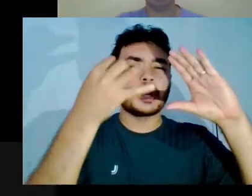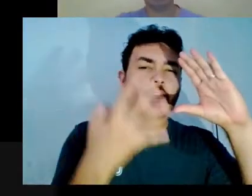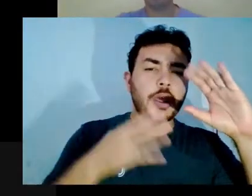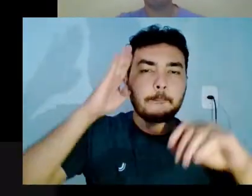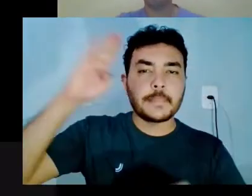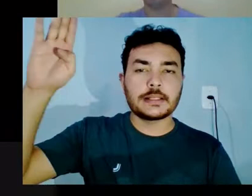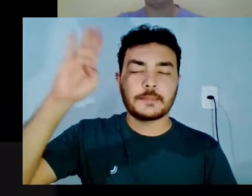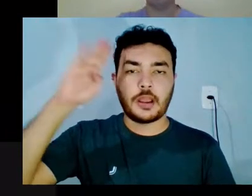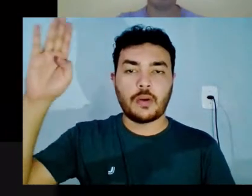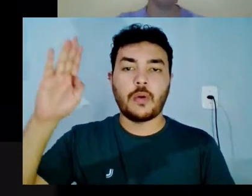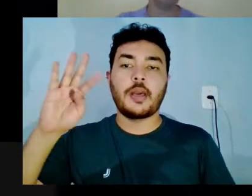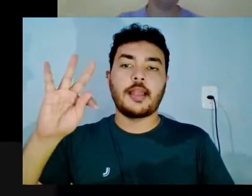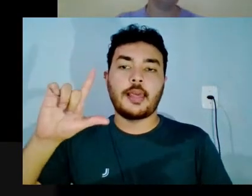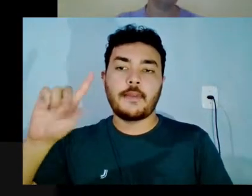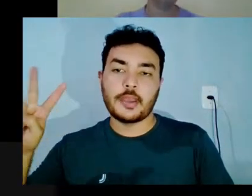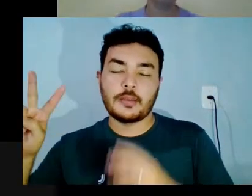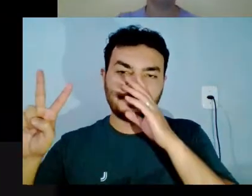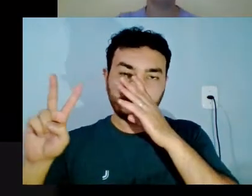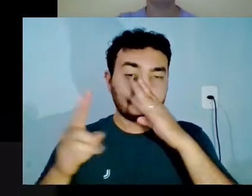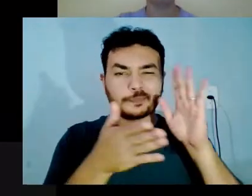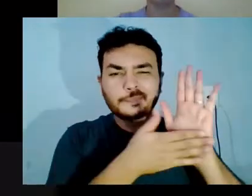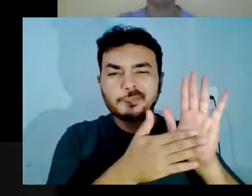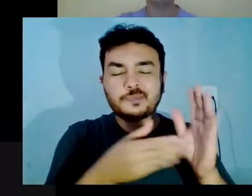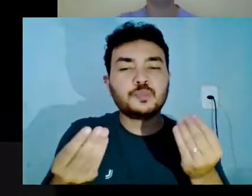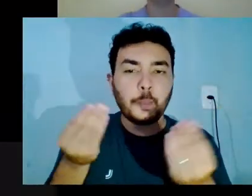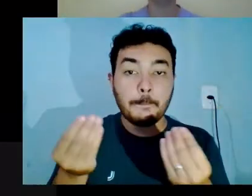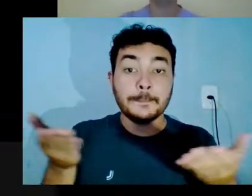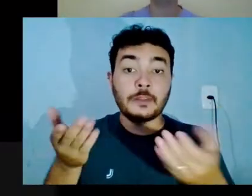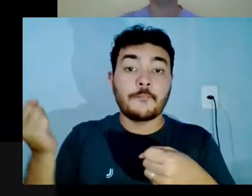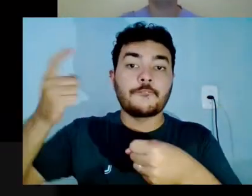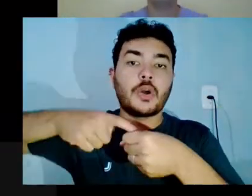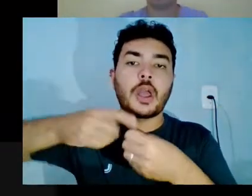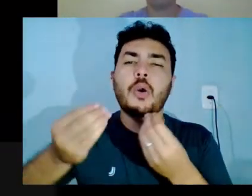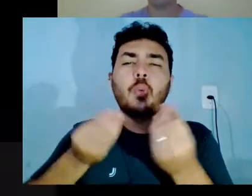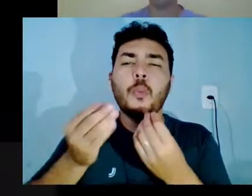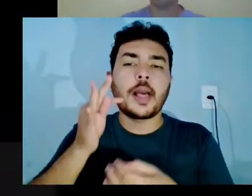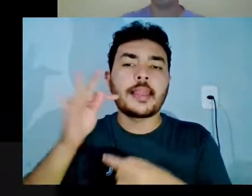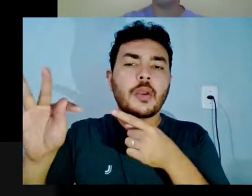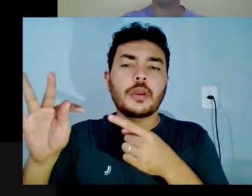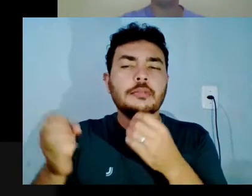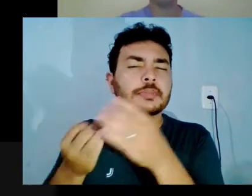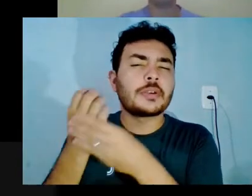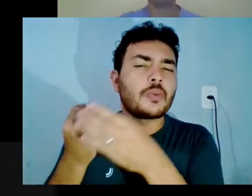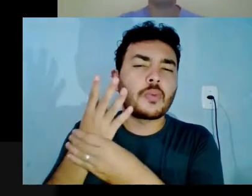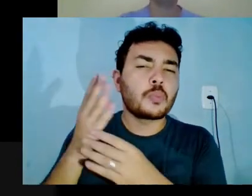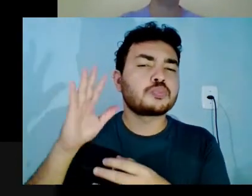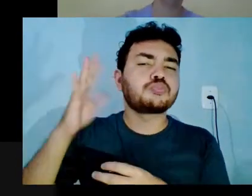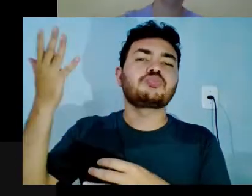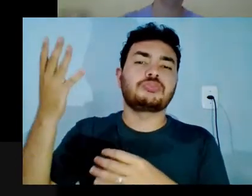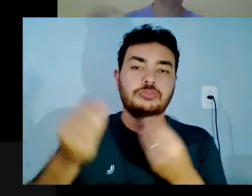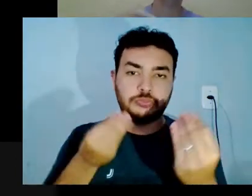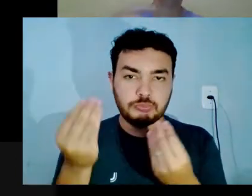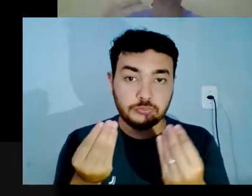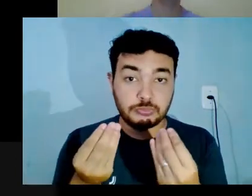principais da TLV, o que ela propõe, né, de maneira geral, mas agora a gente vai voltar para o desenvolvimento da teoria, falar como um todo, como foi o desenvolvimento da